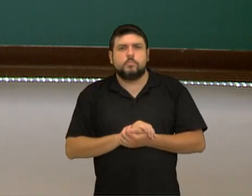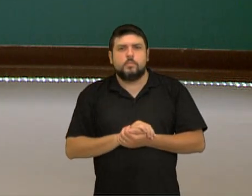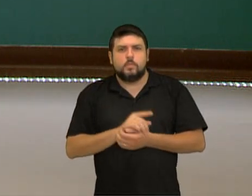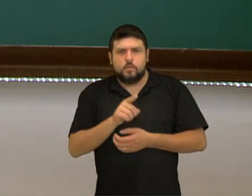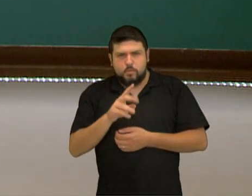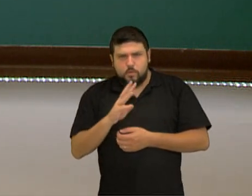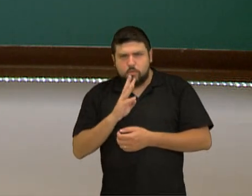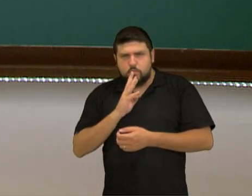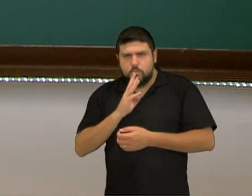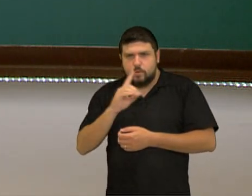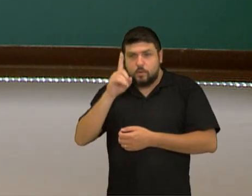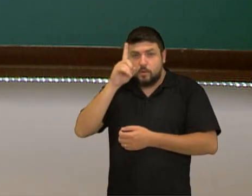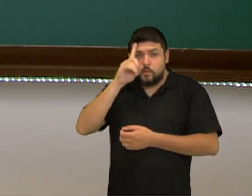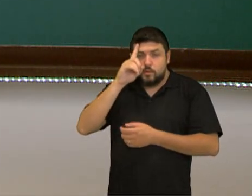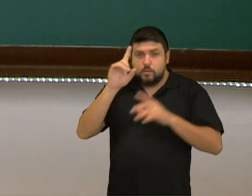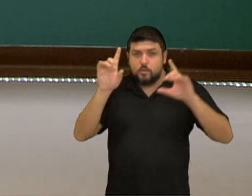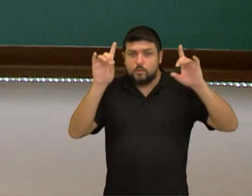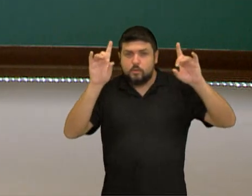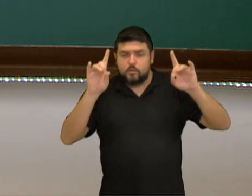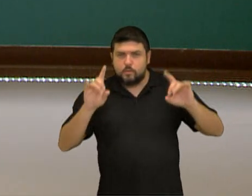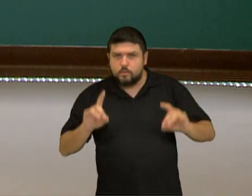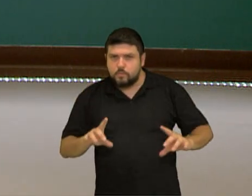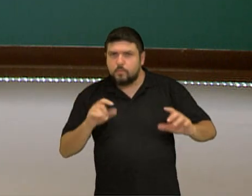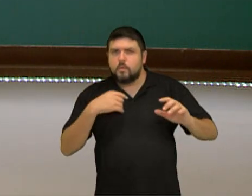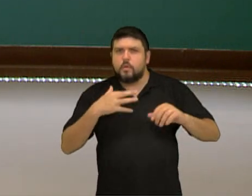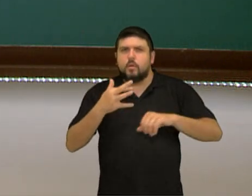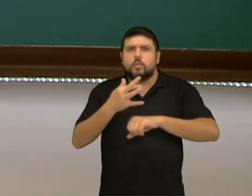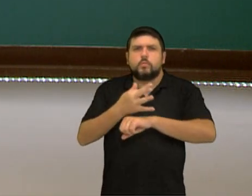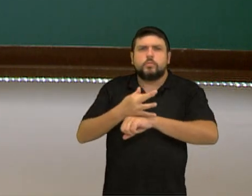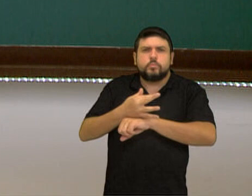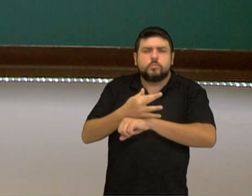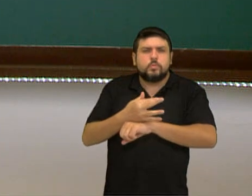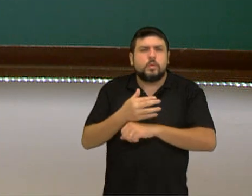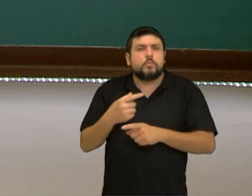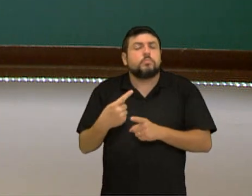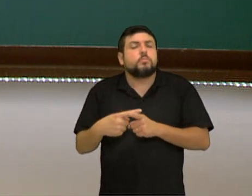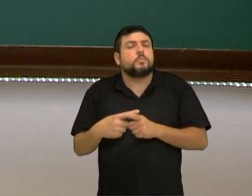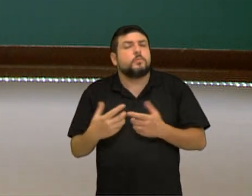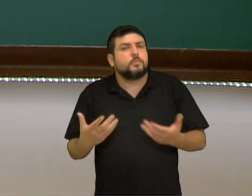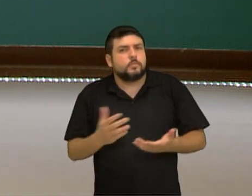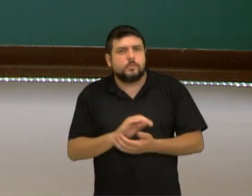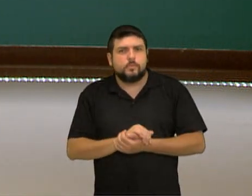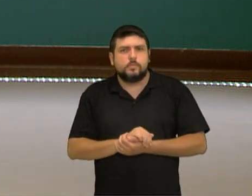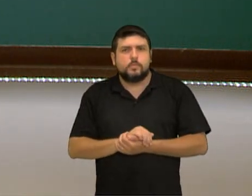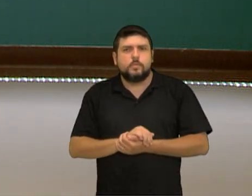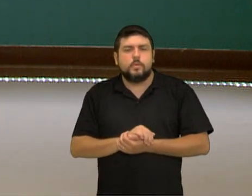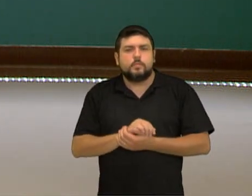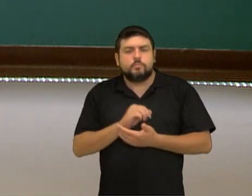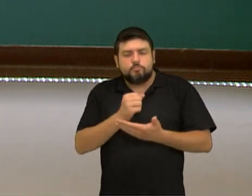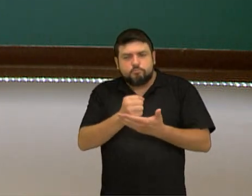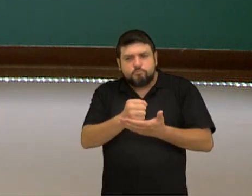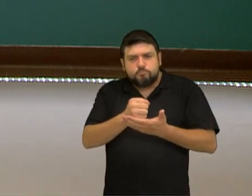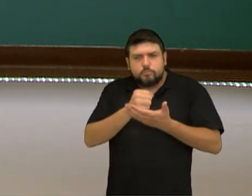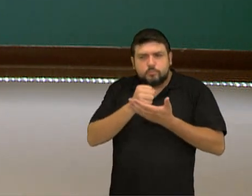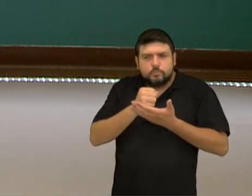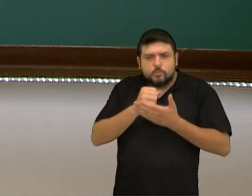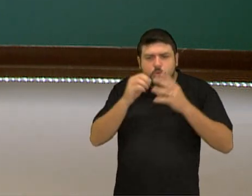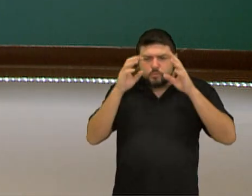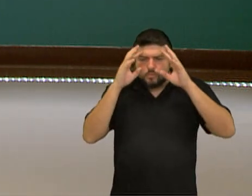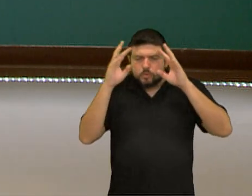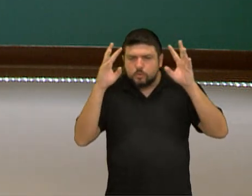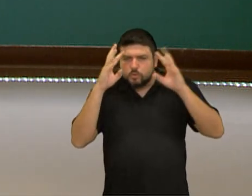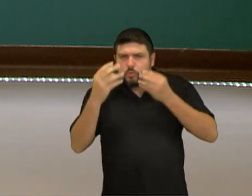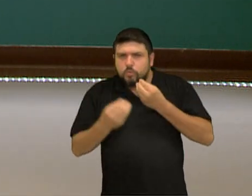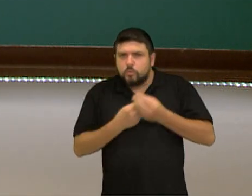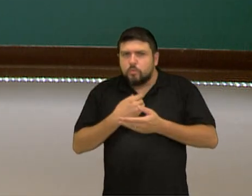datas especiais da sua cidade, os feriados que tem, por que eles surgiram? Isso ajuda a criar uma identidade do povo da